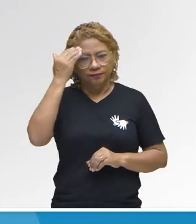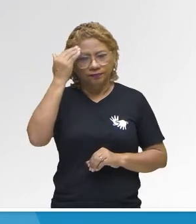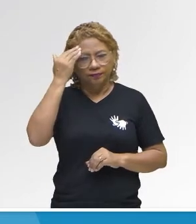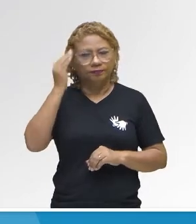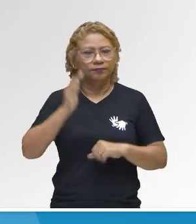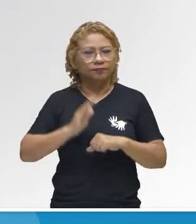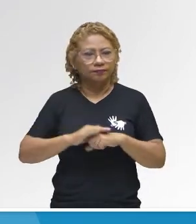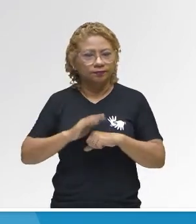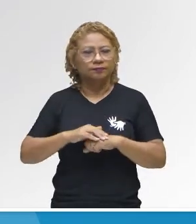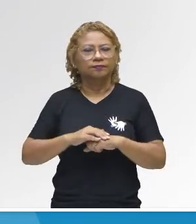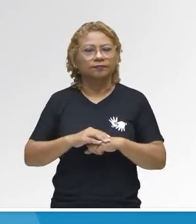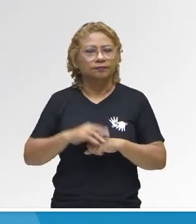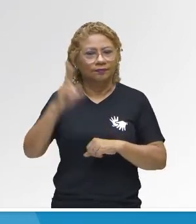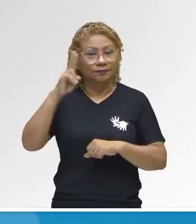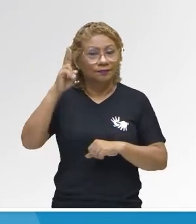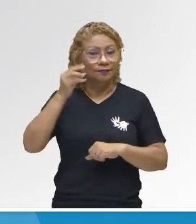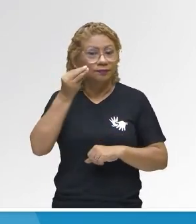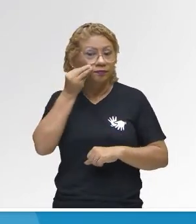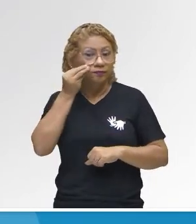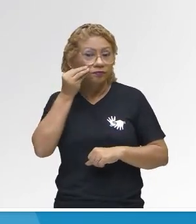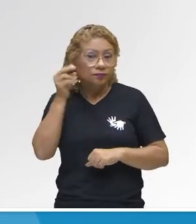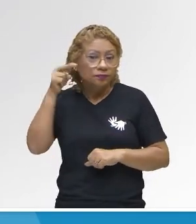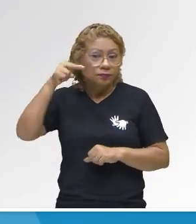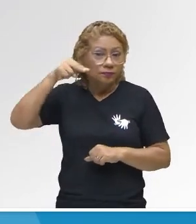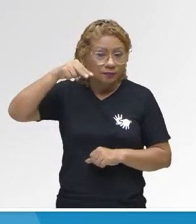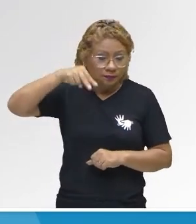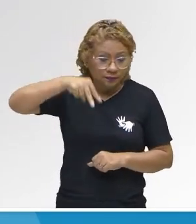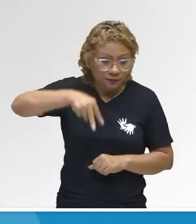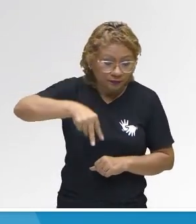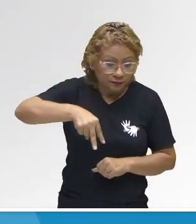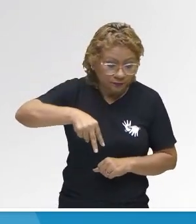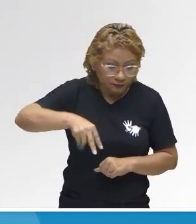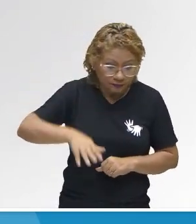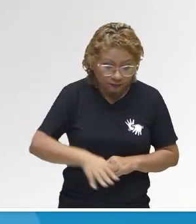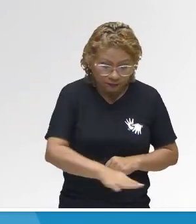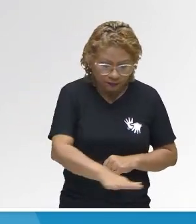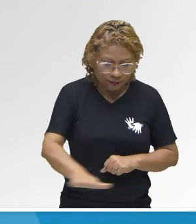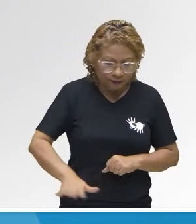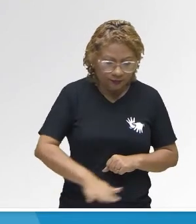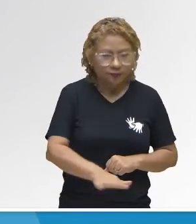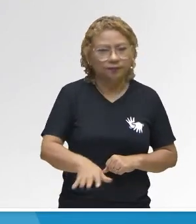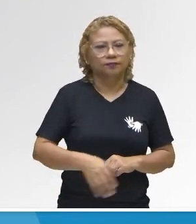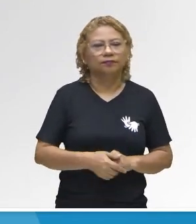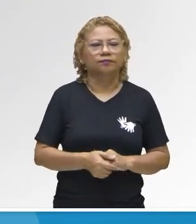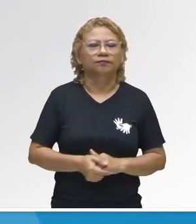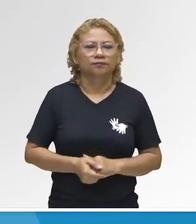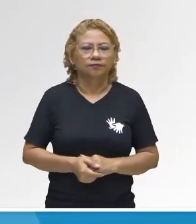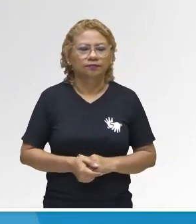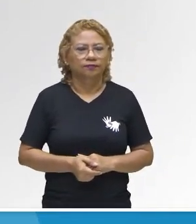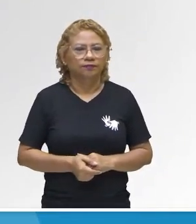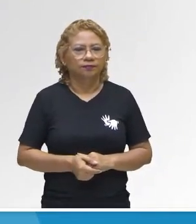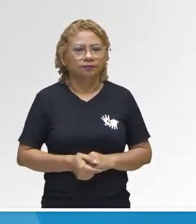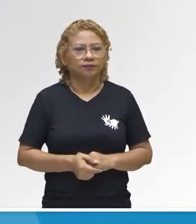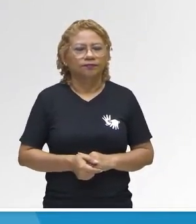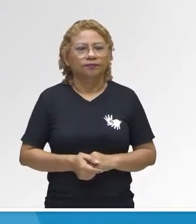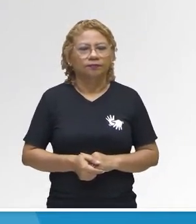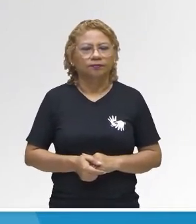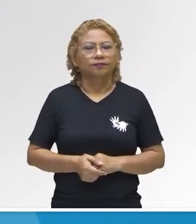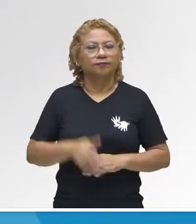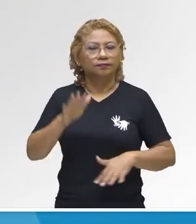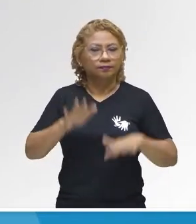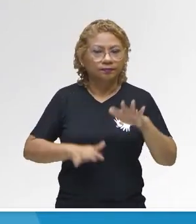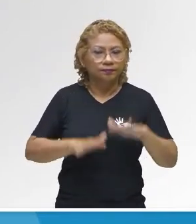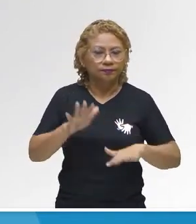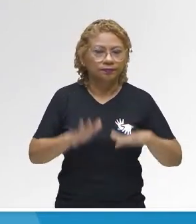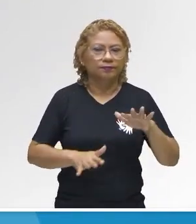funciona essa observação. Então vejam que eu tenho aqui essa animação, né, onde dependendo